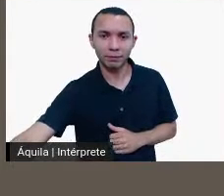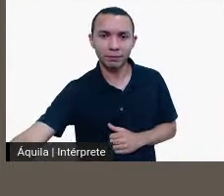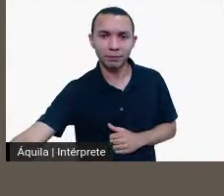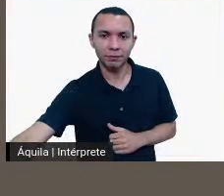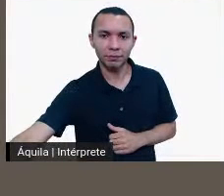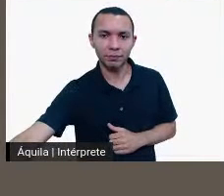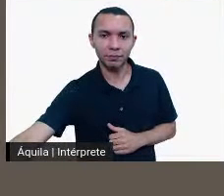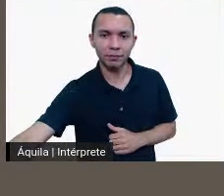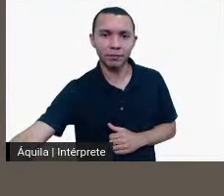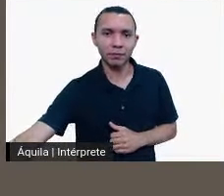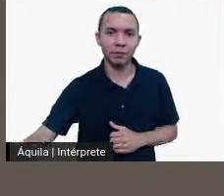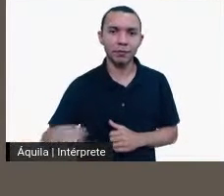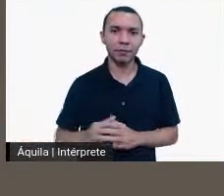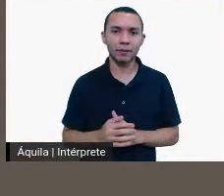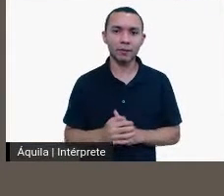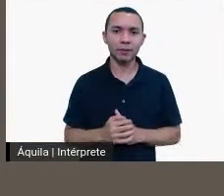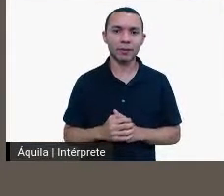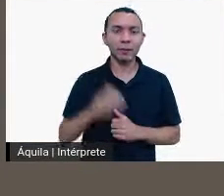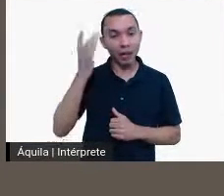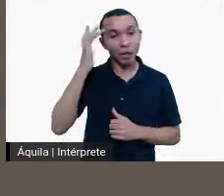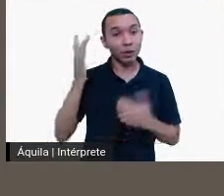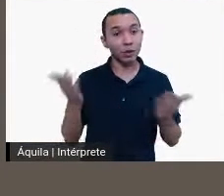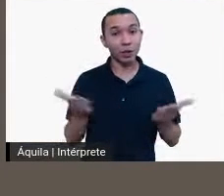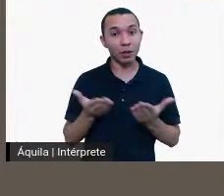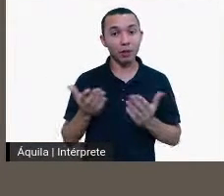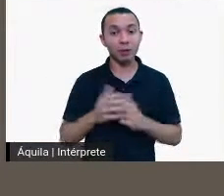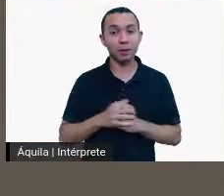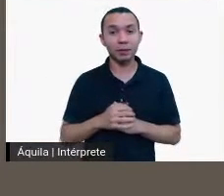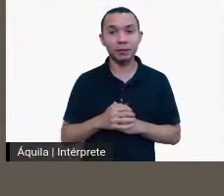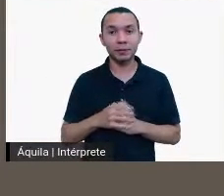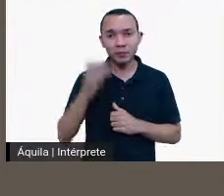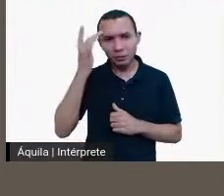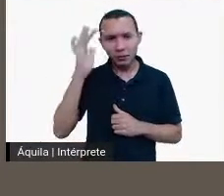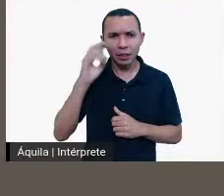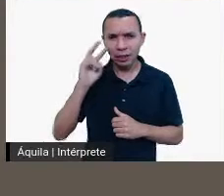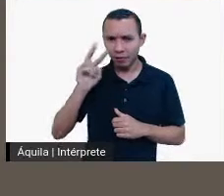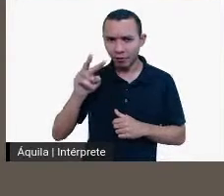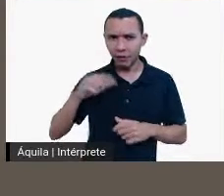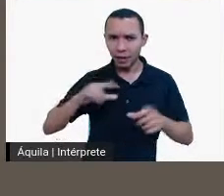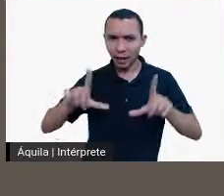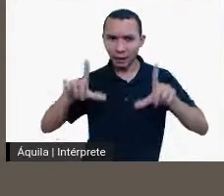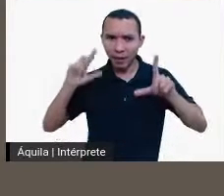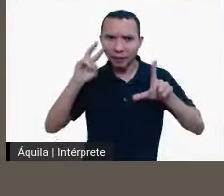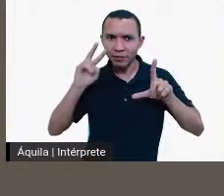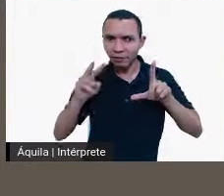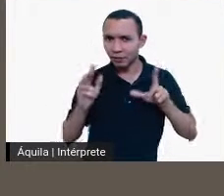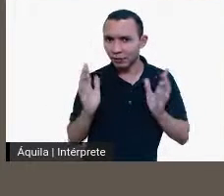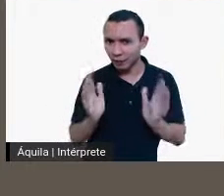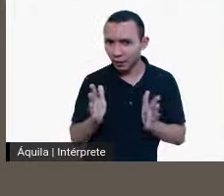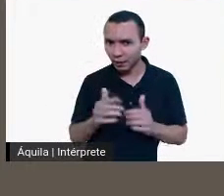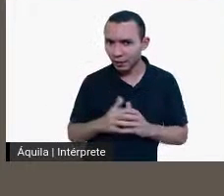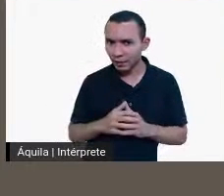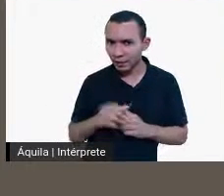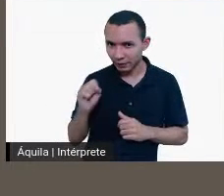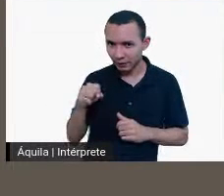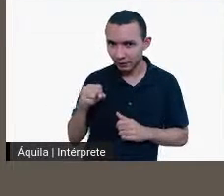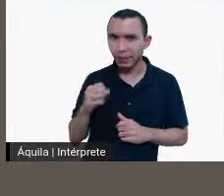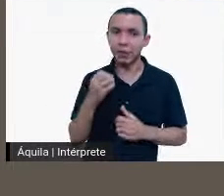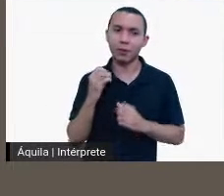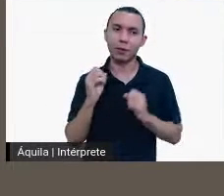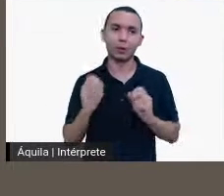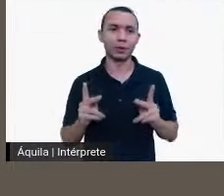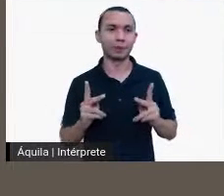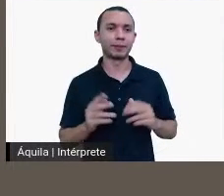Acho que agora está... Não sei se agora vocês estão vendo a imagem. Sim. Ok.